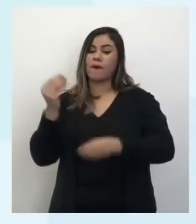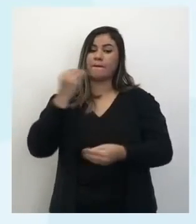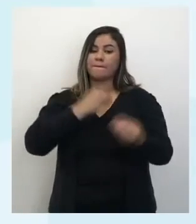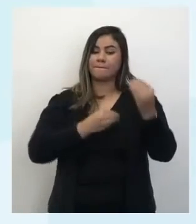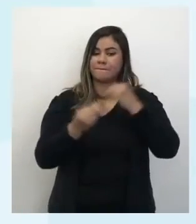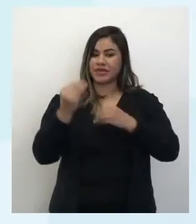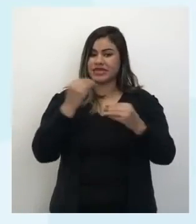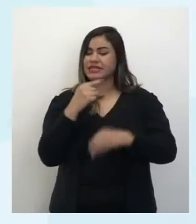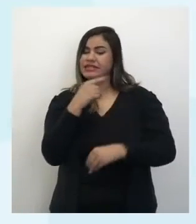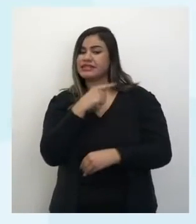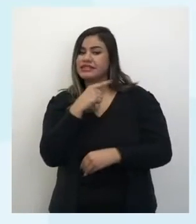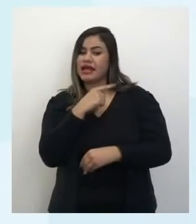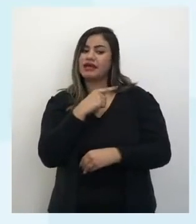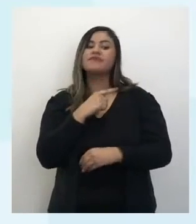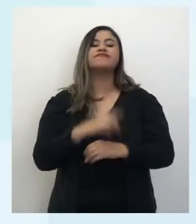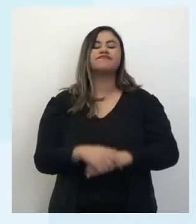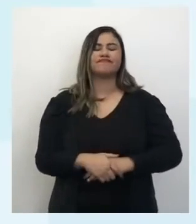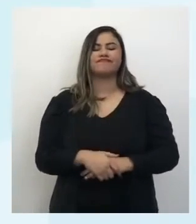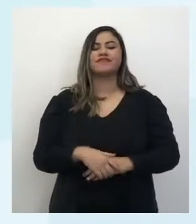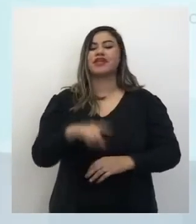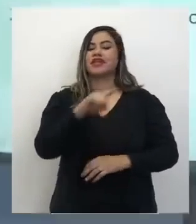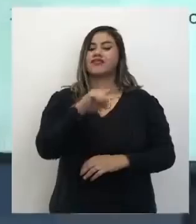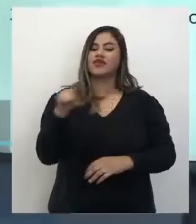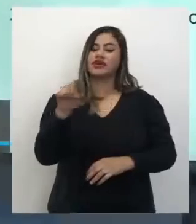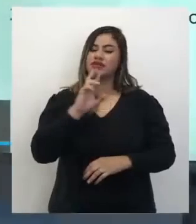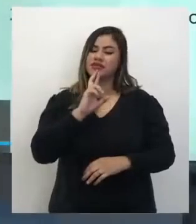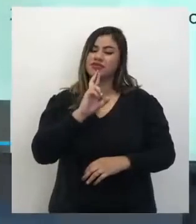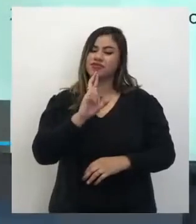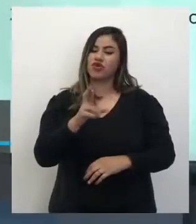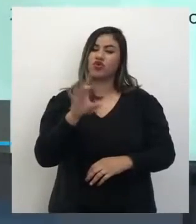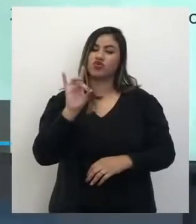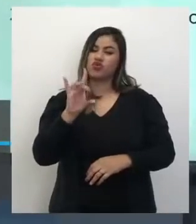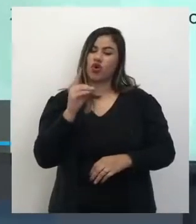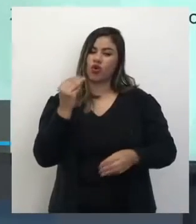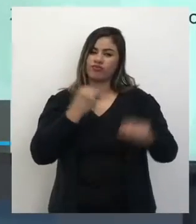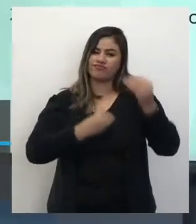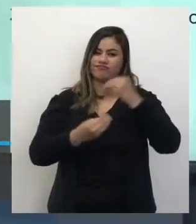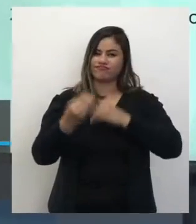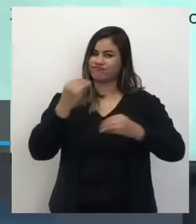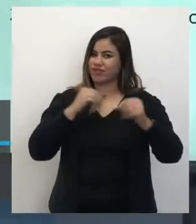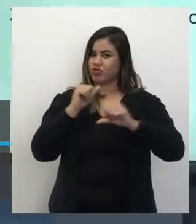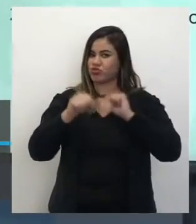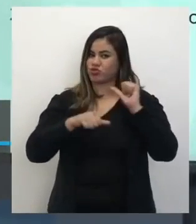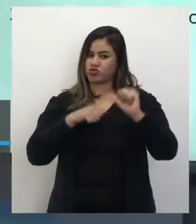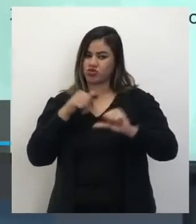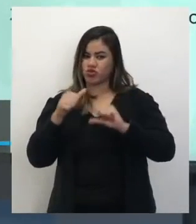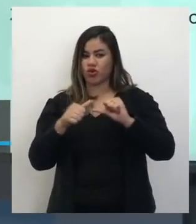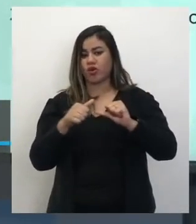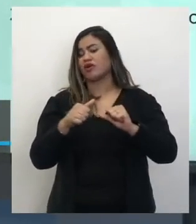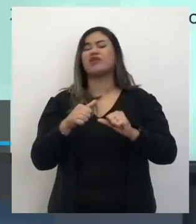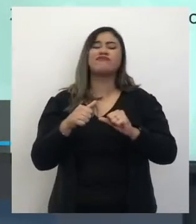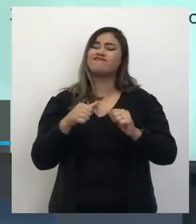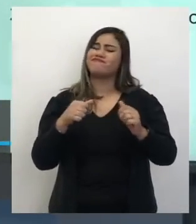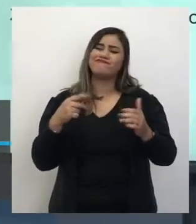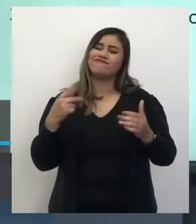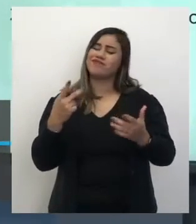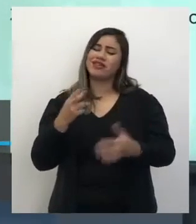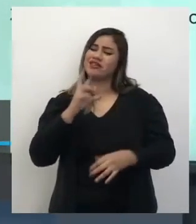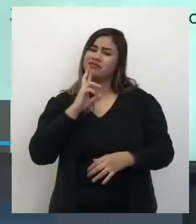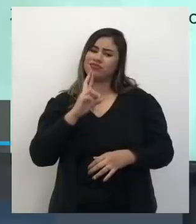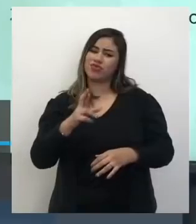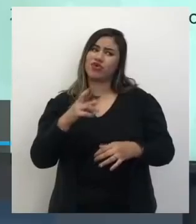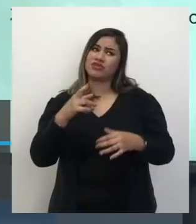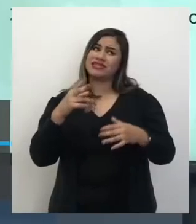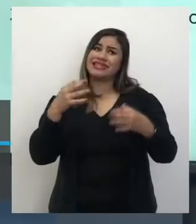durante a pandemia. Então, quem colocou só a questão de verificar se houve mudanças nos hábitos, não está